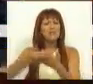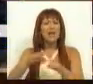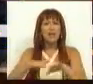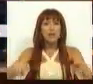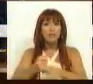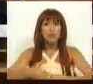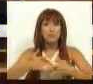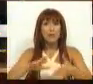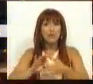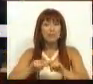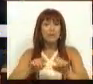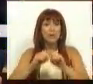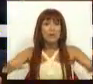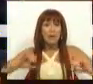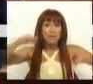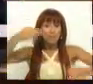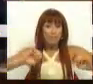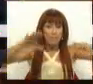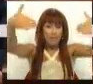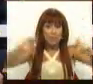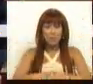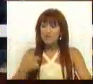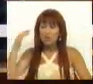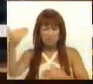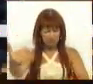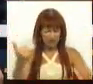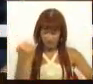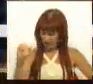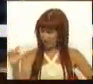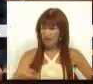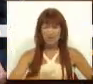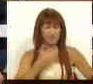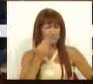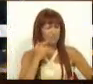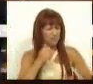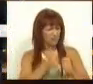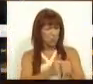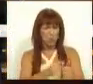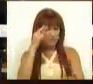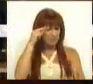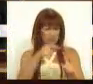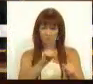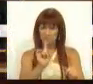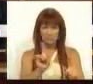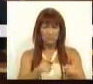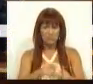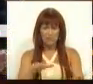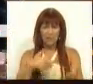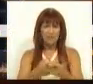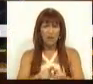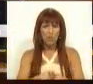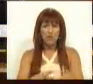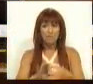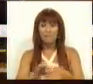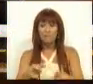de condenação de primeira instância, mas é o primeiro a dizer que um prazo de 20 anos é absurdo, não cumpre a finalidade de restabelecimento da paz